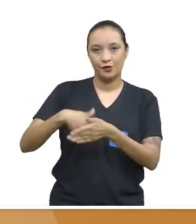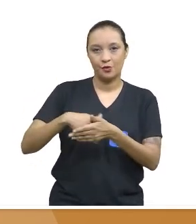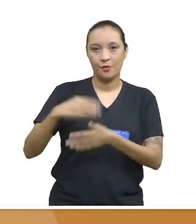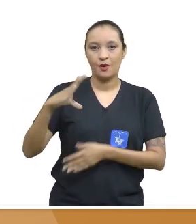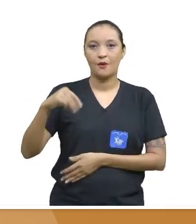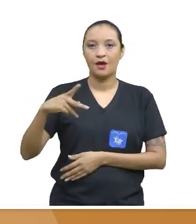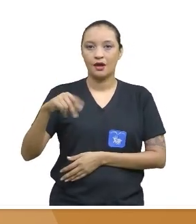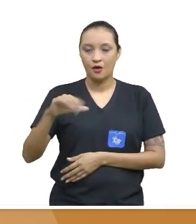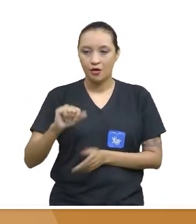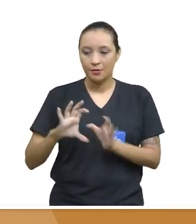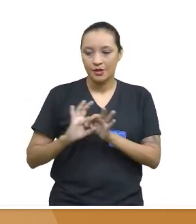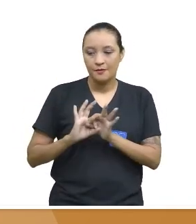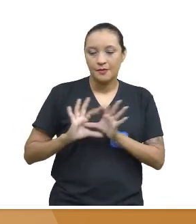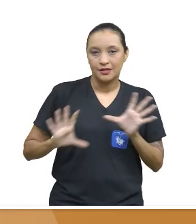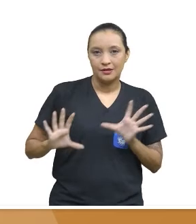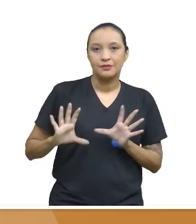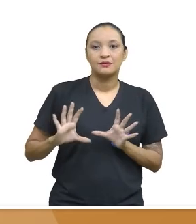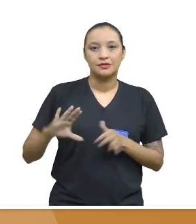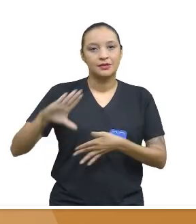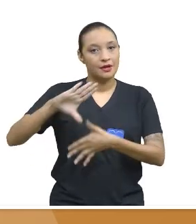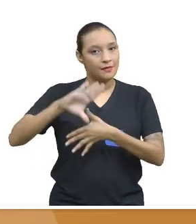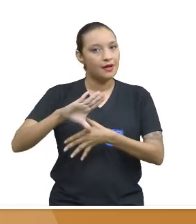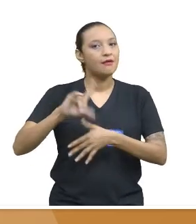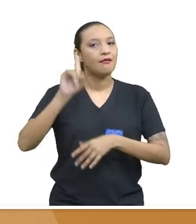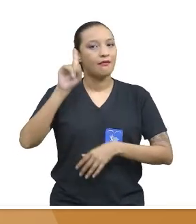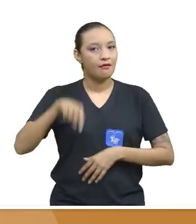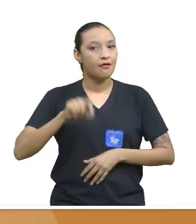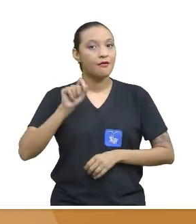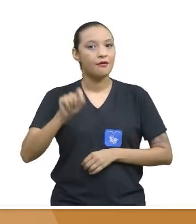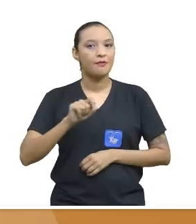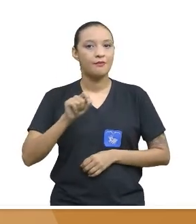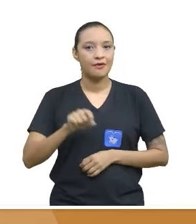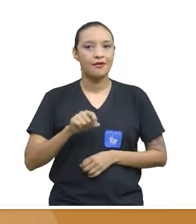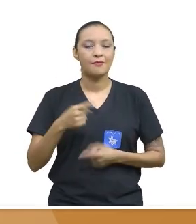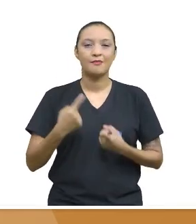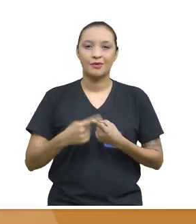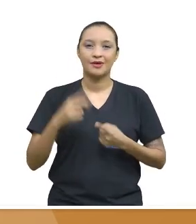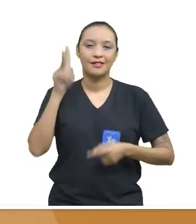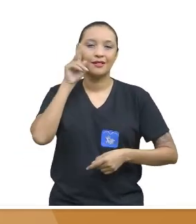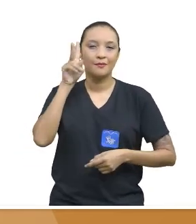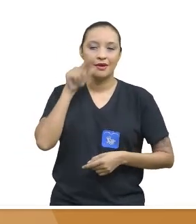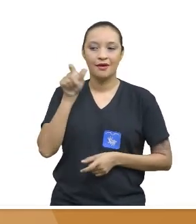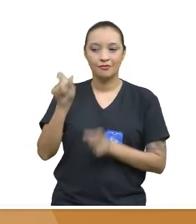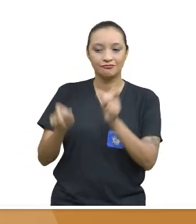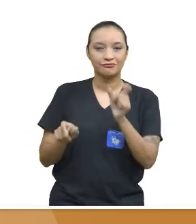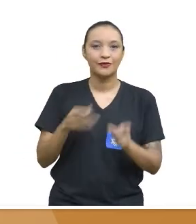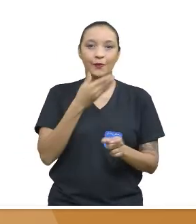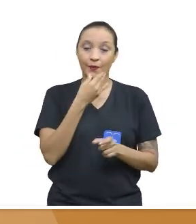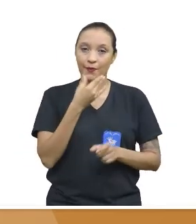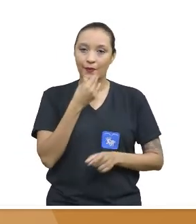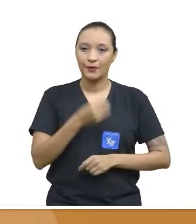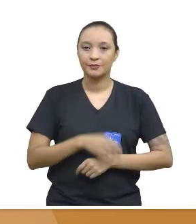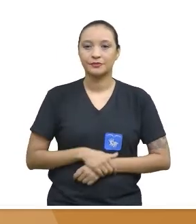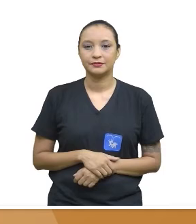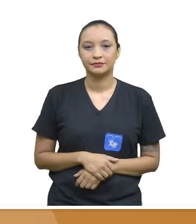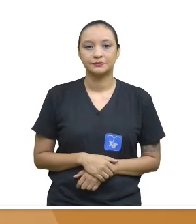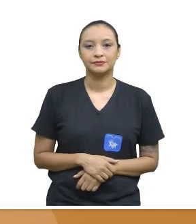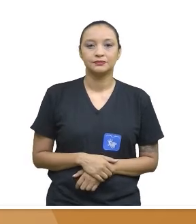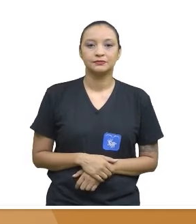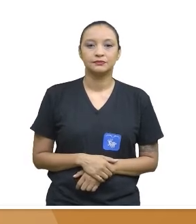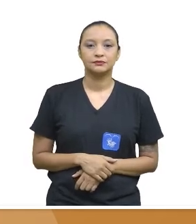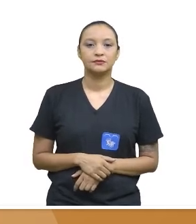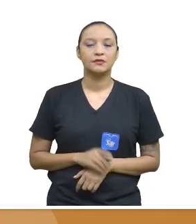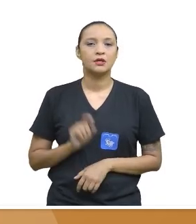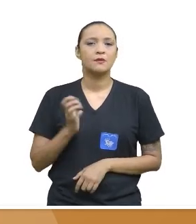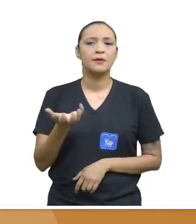em homenagem a esses dois homens, tá? O Simão Bolívar e o José de San Martín. Então, eles se encontraram, eles queriam